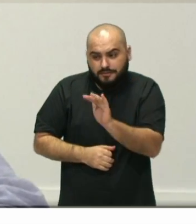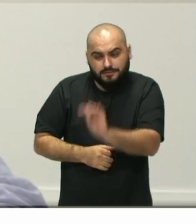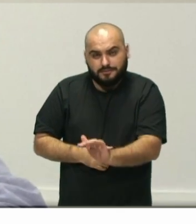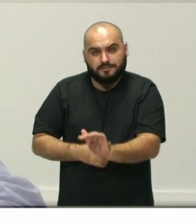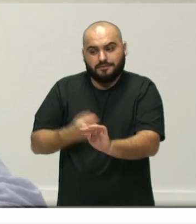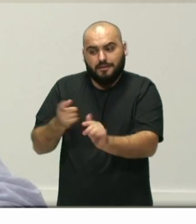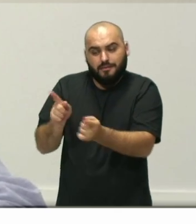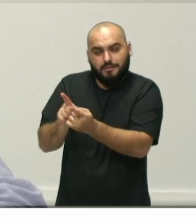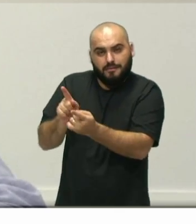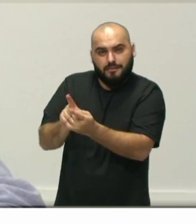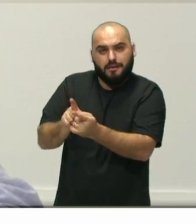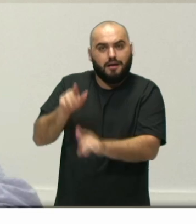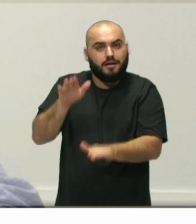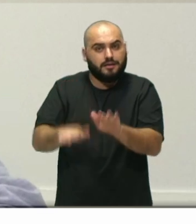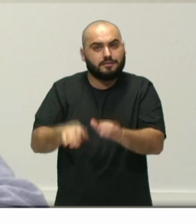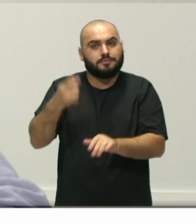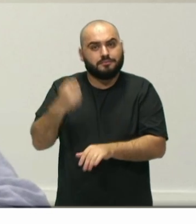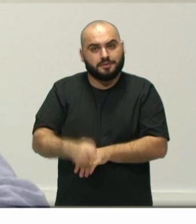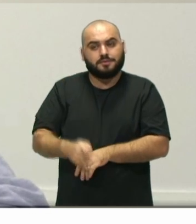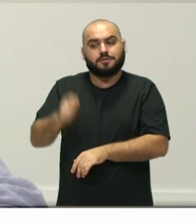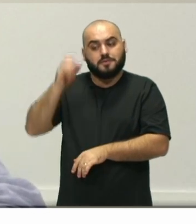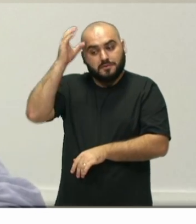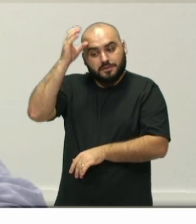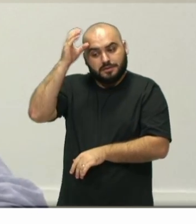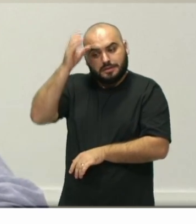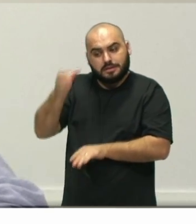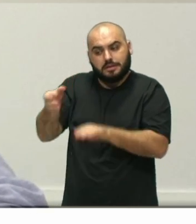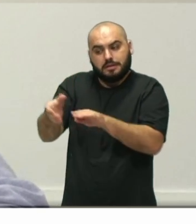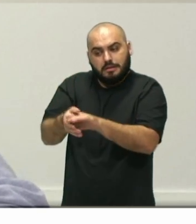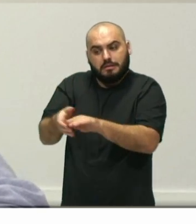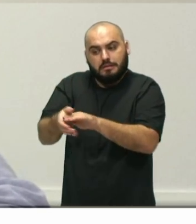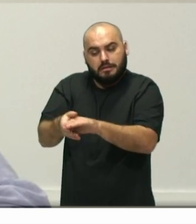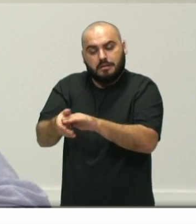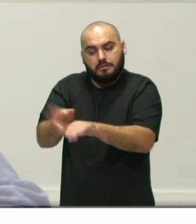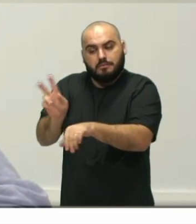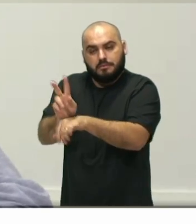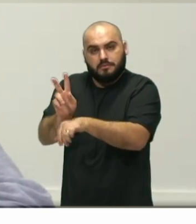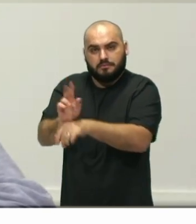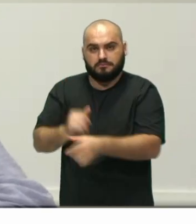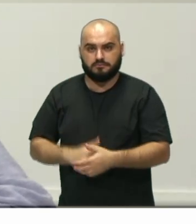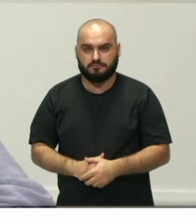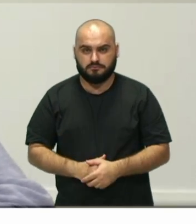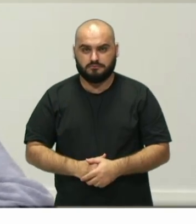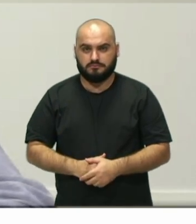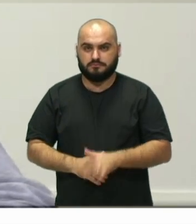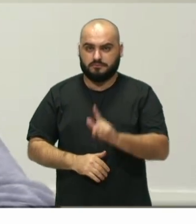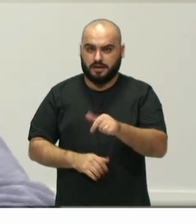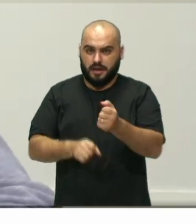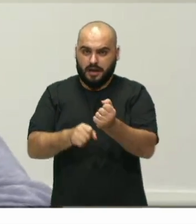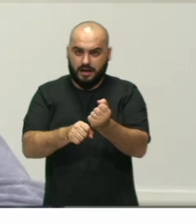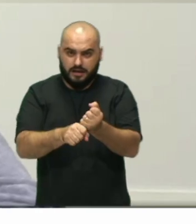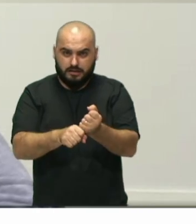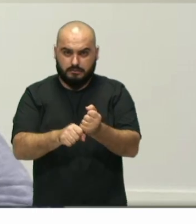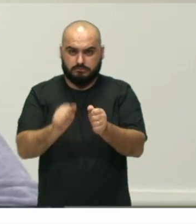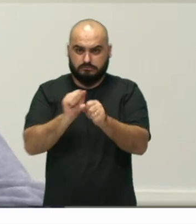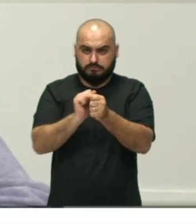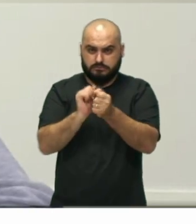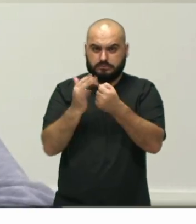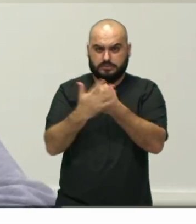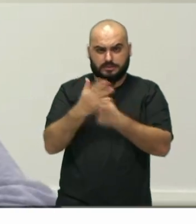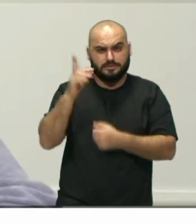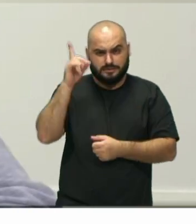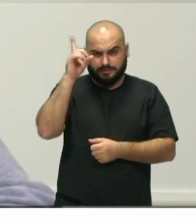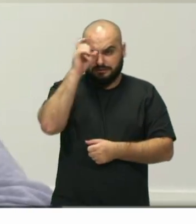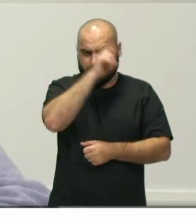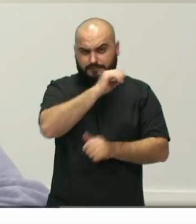vezes a gente precisa conscientizar também dos cuidados. A gente está em um ano de pandemia, já é difícil ter adulto consciente, né? A gente vem de